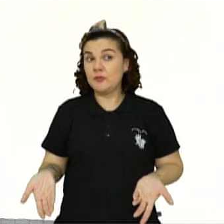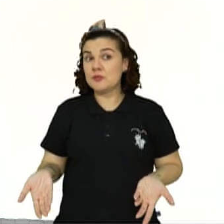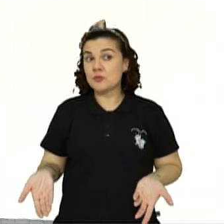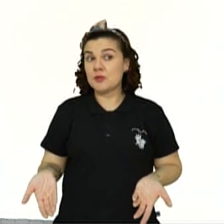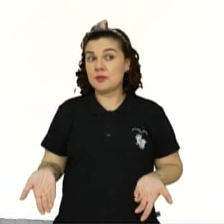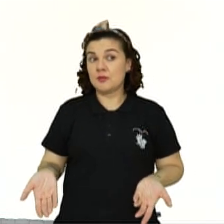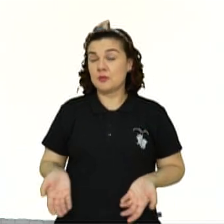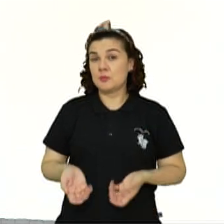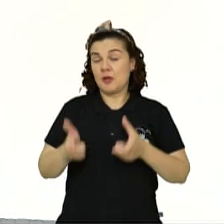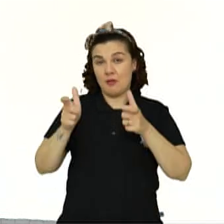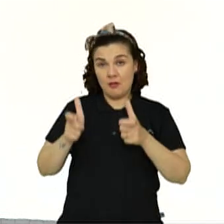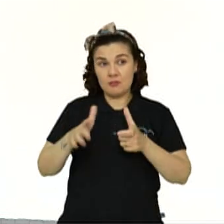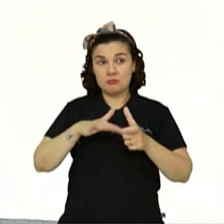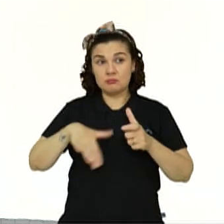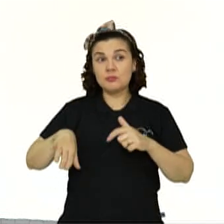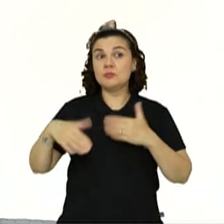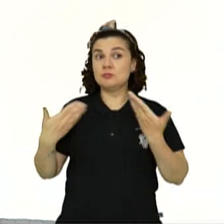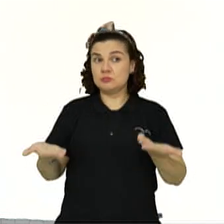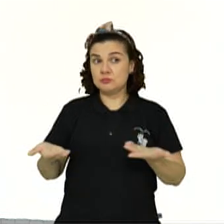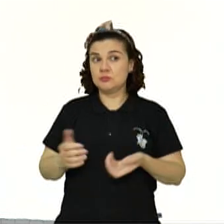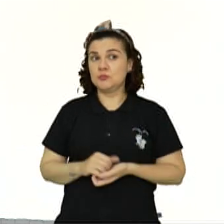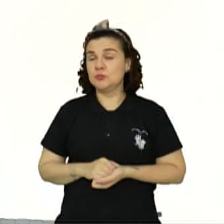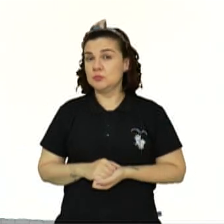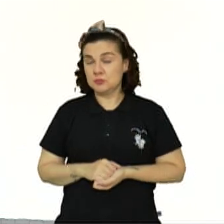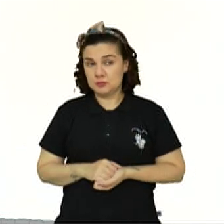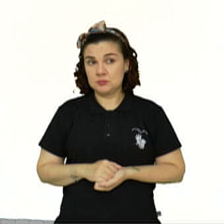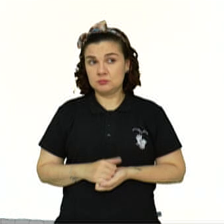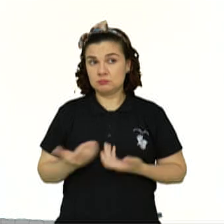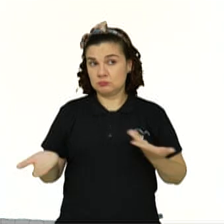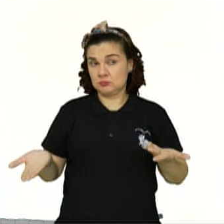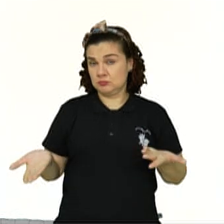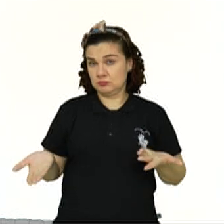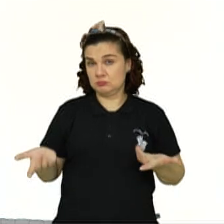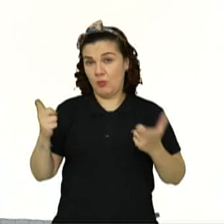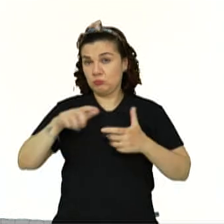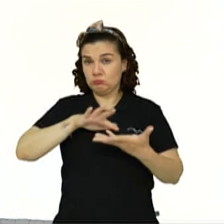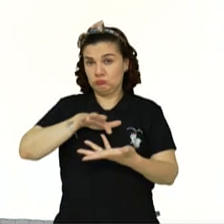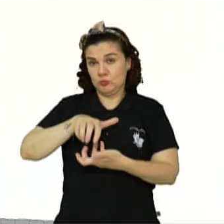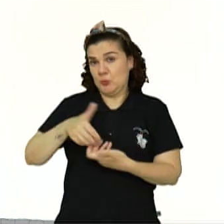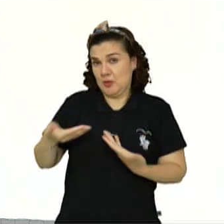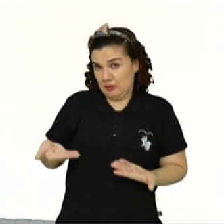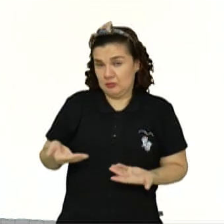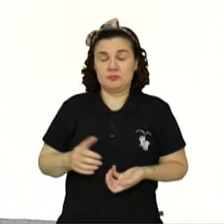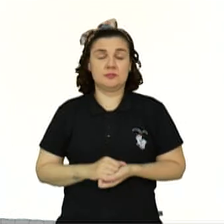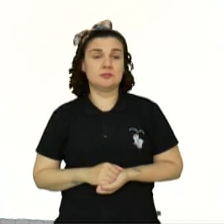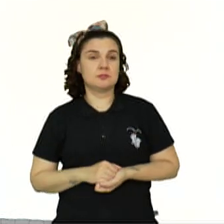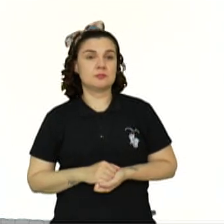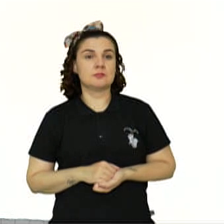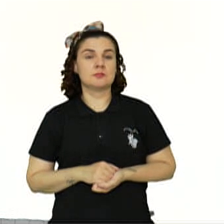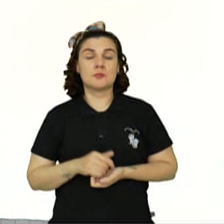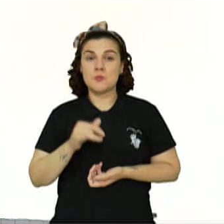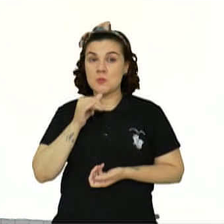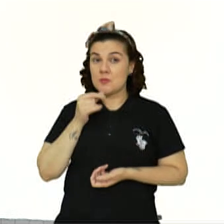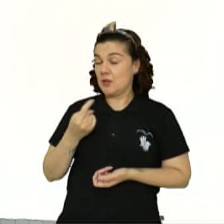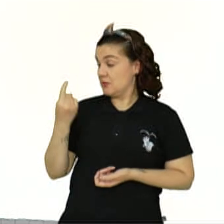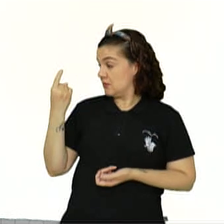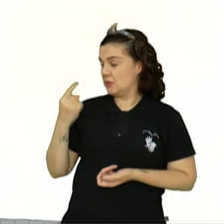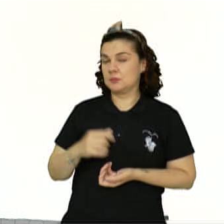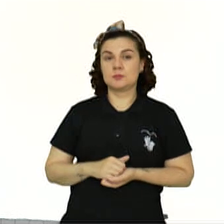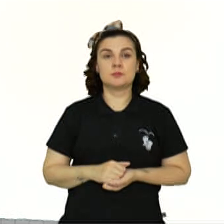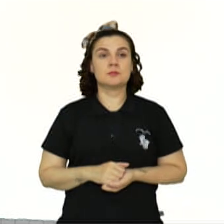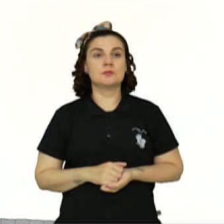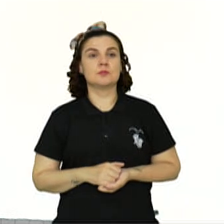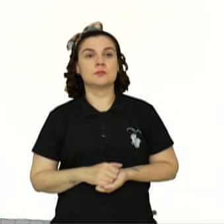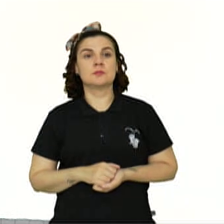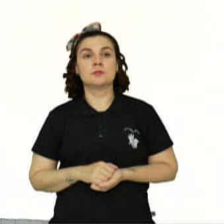o espaço que ela ocupa dentro do planeta, vamos dizer assim. Então, vou dar um exemplo aqui prático para